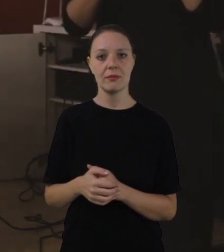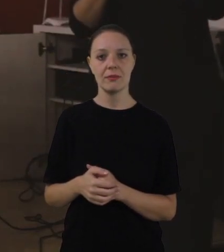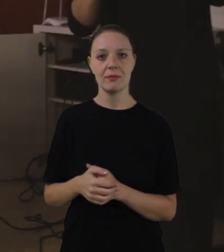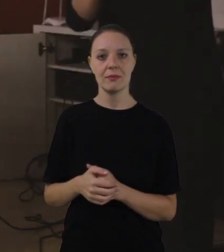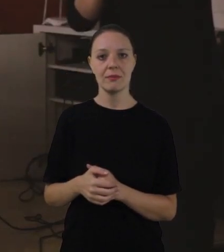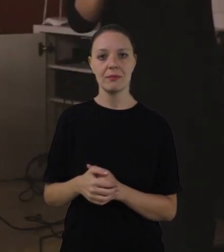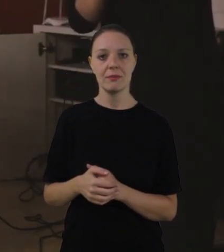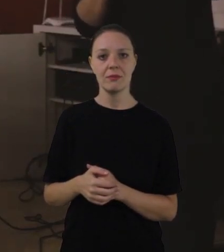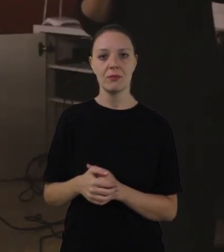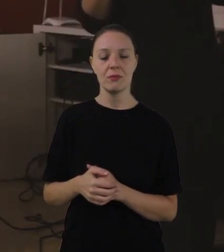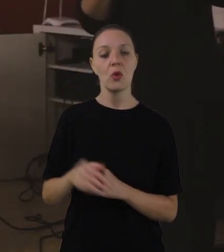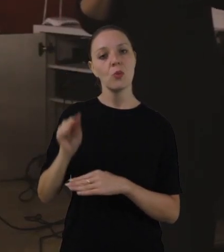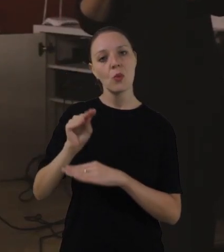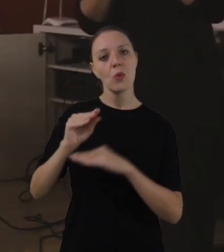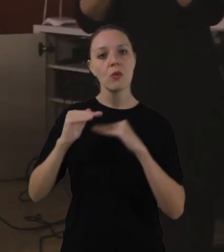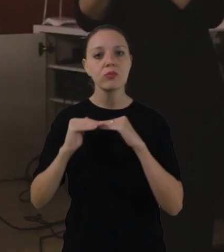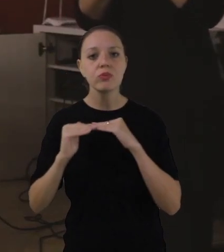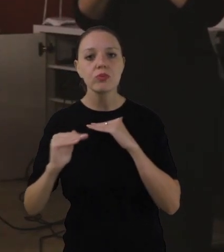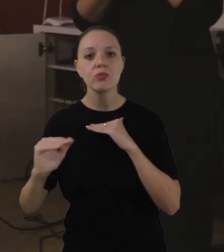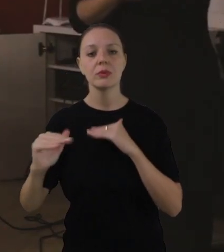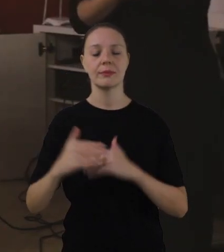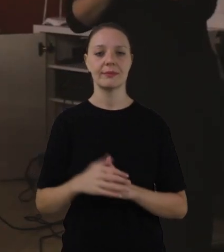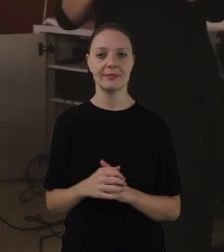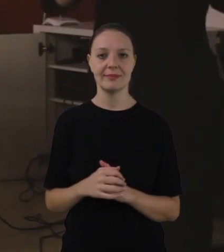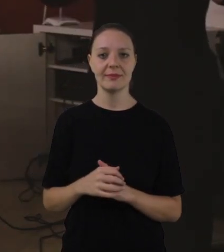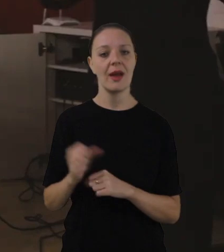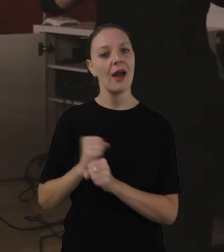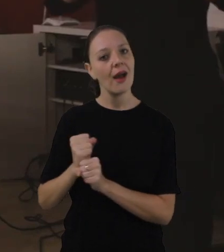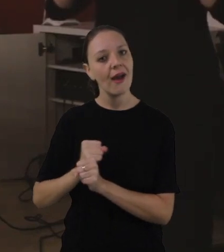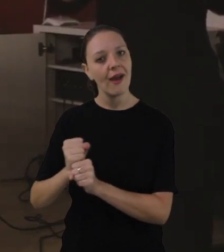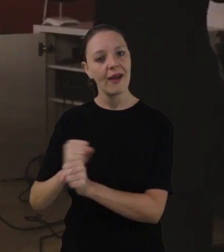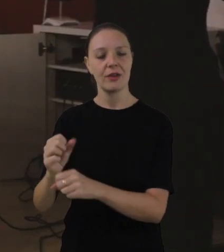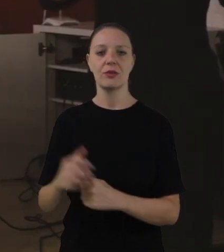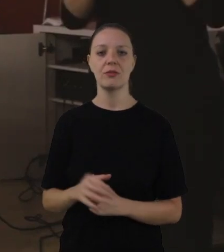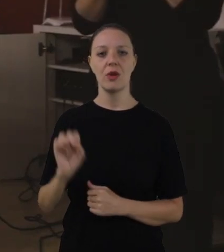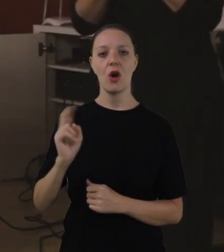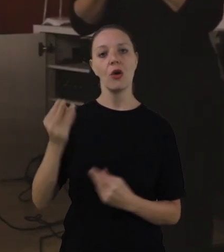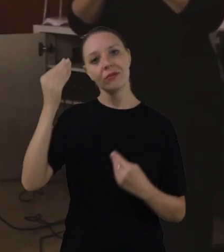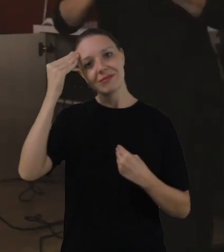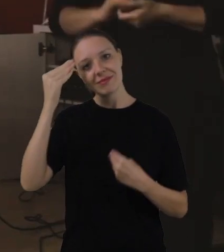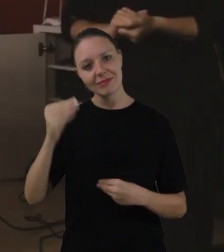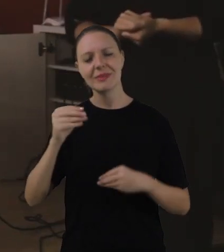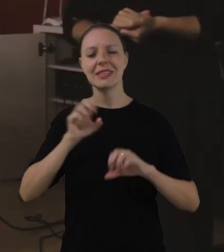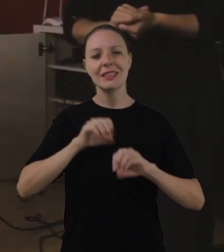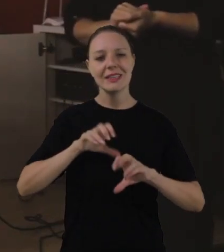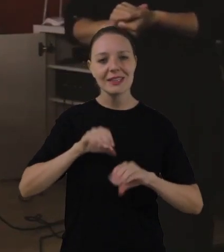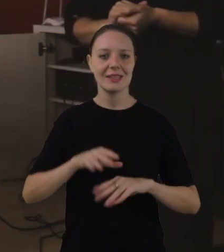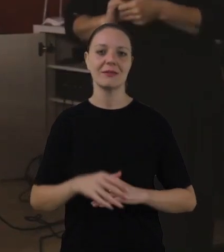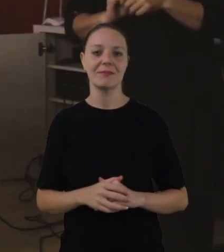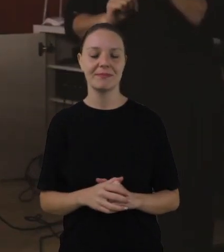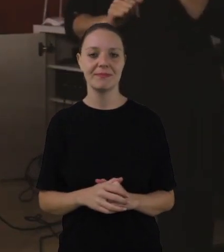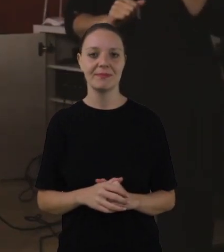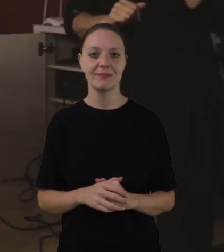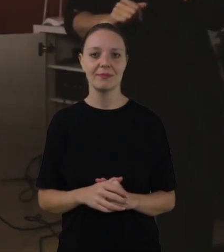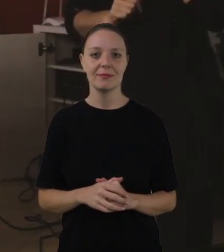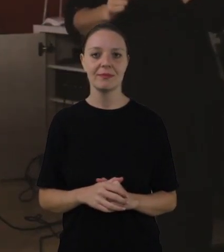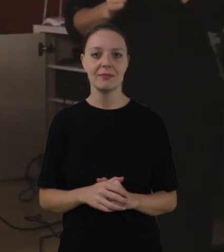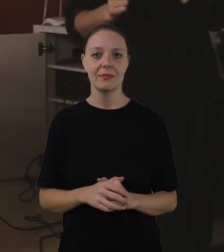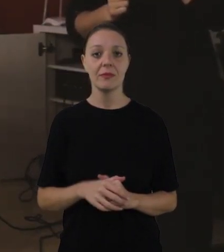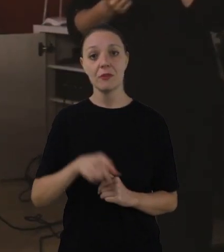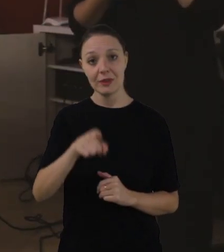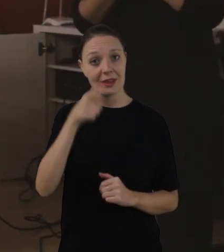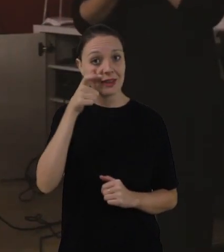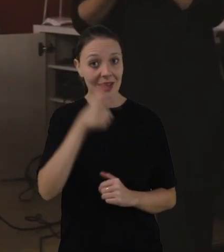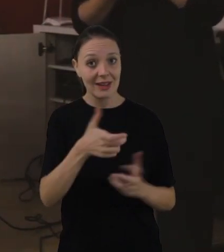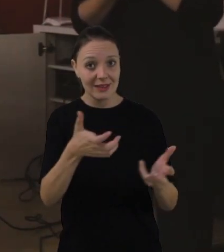de caderno para os professores trabalharem com as crianças em sala de aula. Quem tem interesse, a gente ainda tem algumas